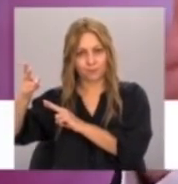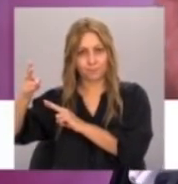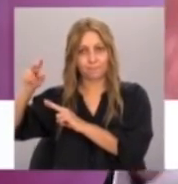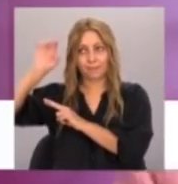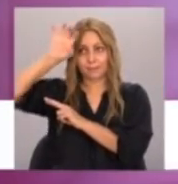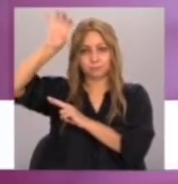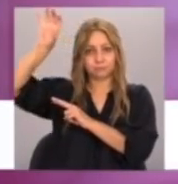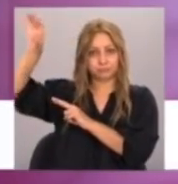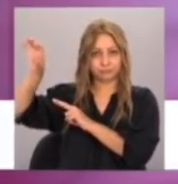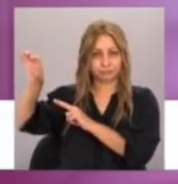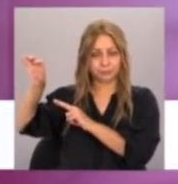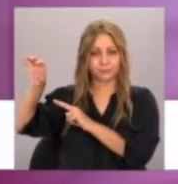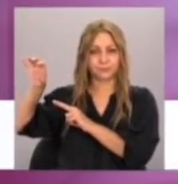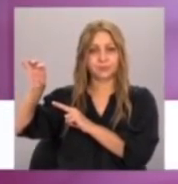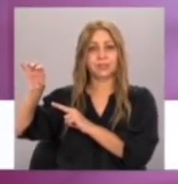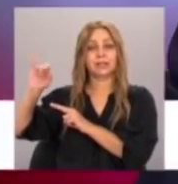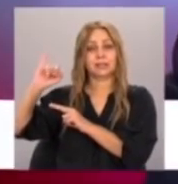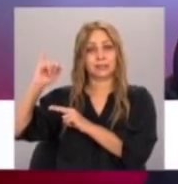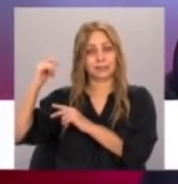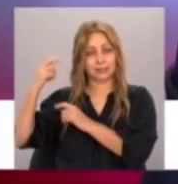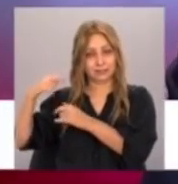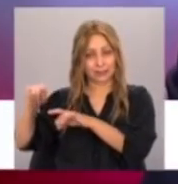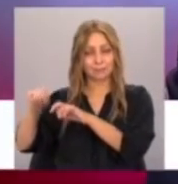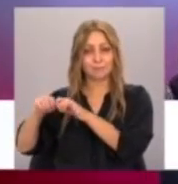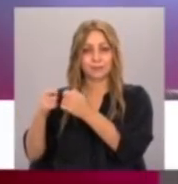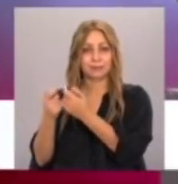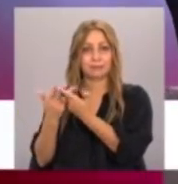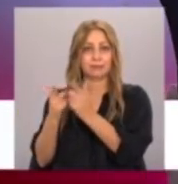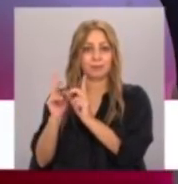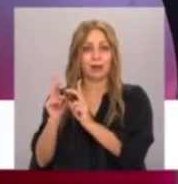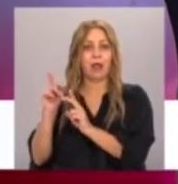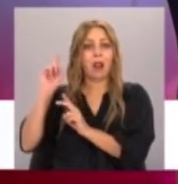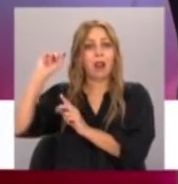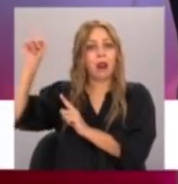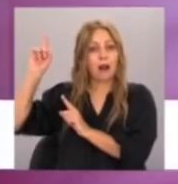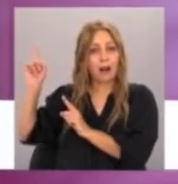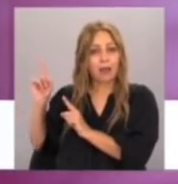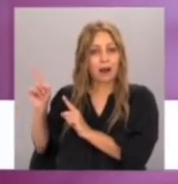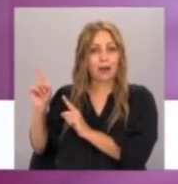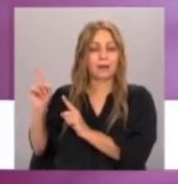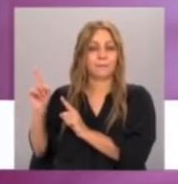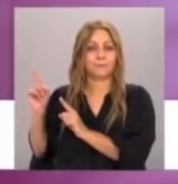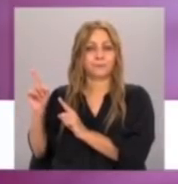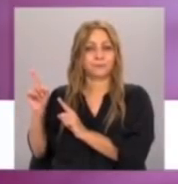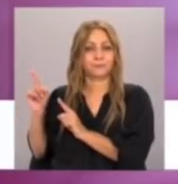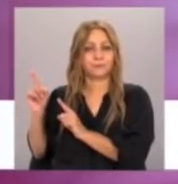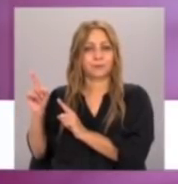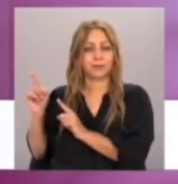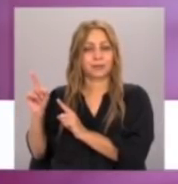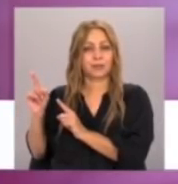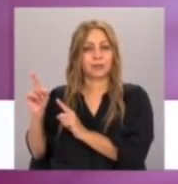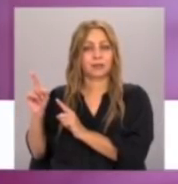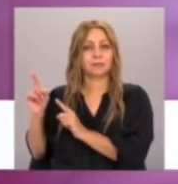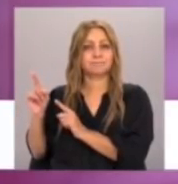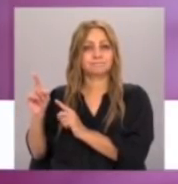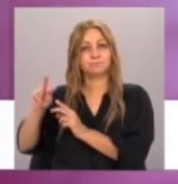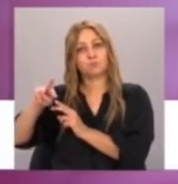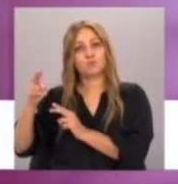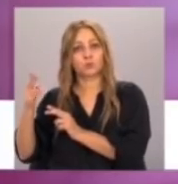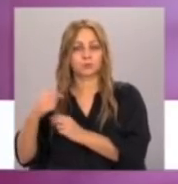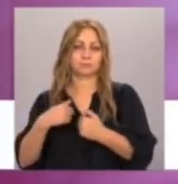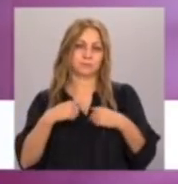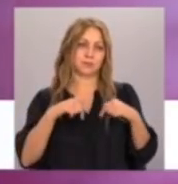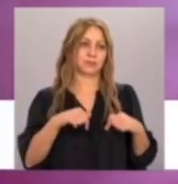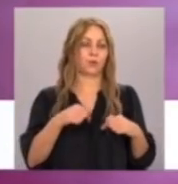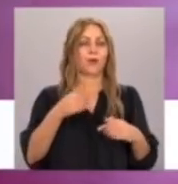para de países com part Olá tudo isso é uma forma de afastar a inteligência EA qualificação